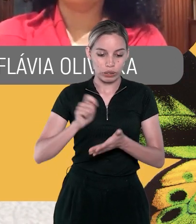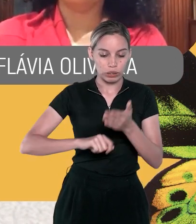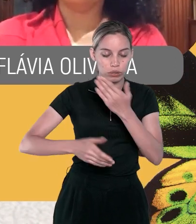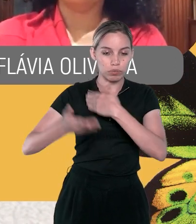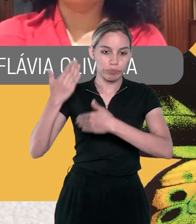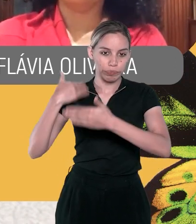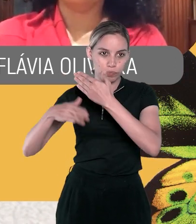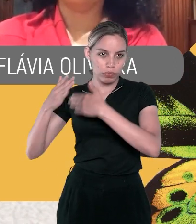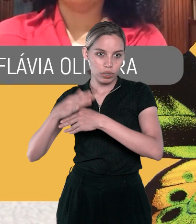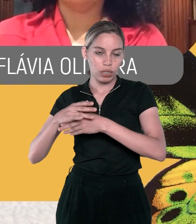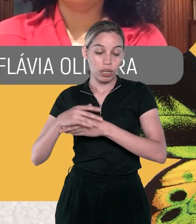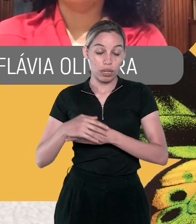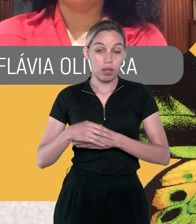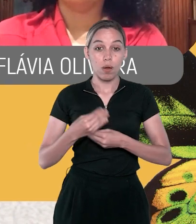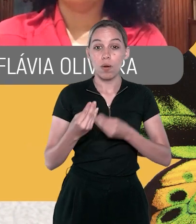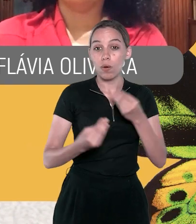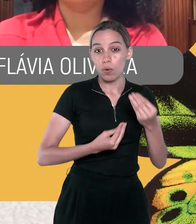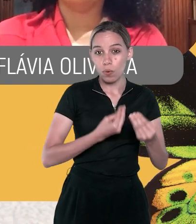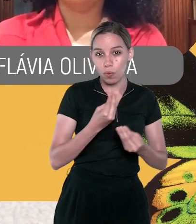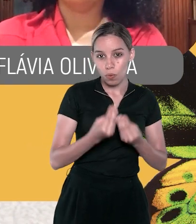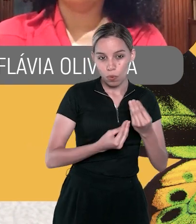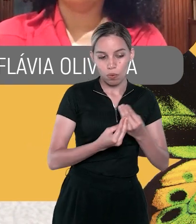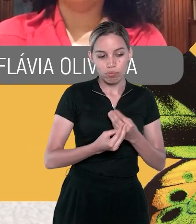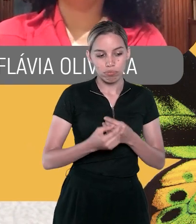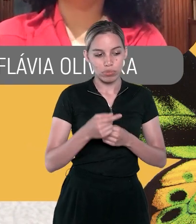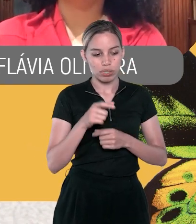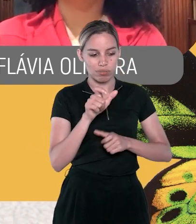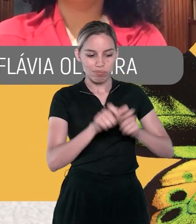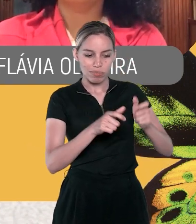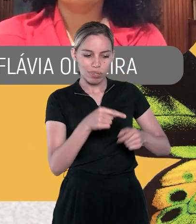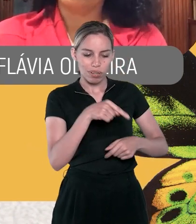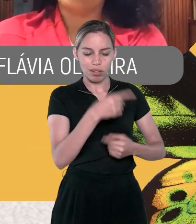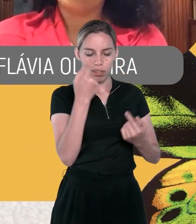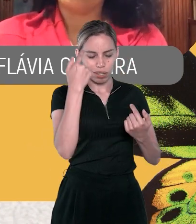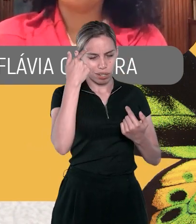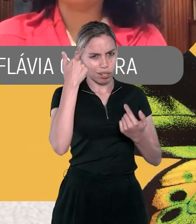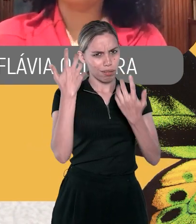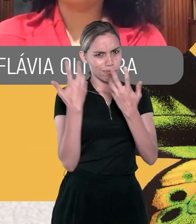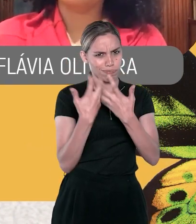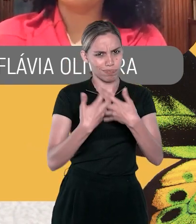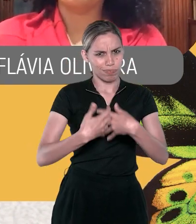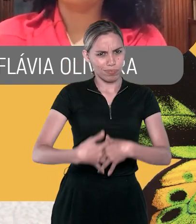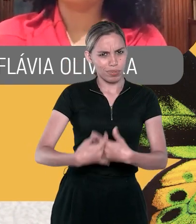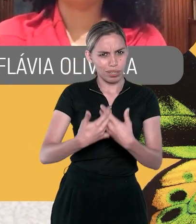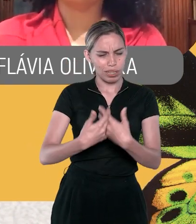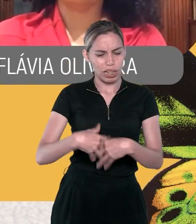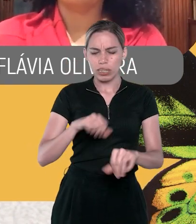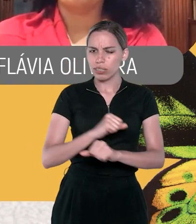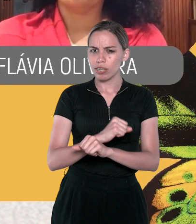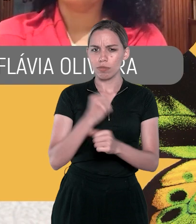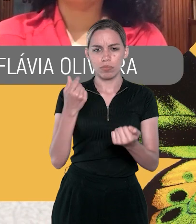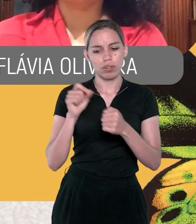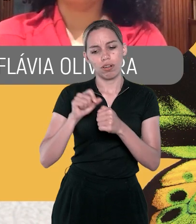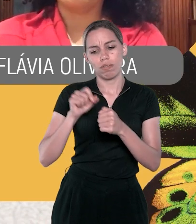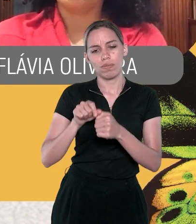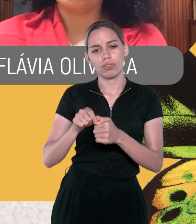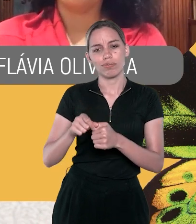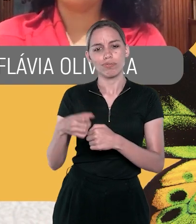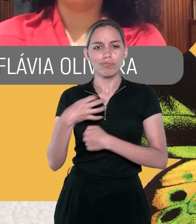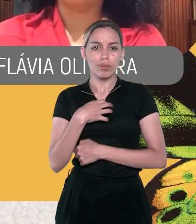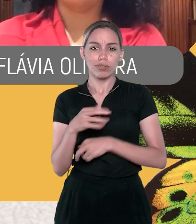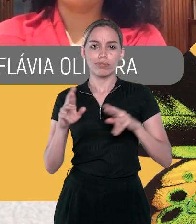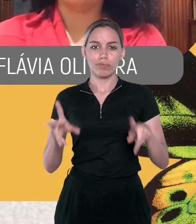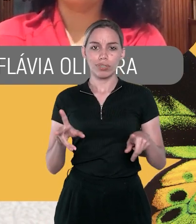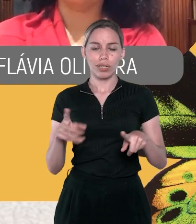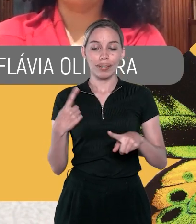todo é o seguinte, é que como eles estão refletindo a mentalidade da época, era impossível eles fazerem de forma diferente, né? E você